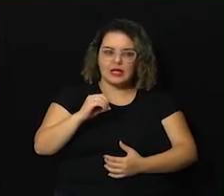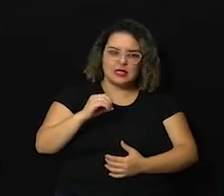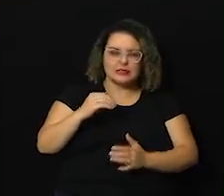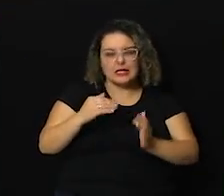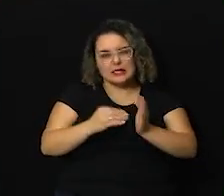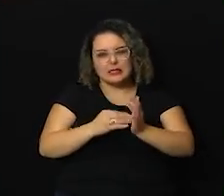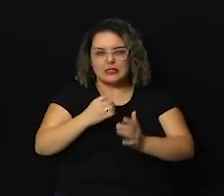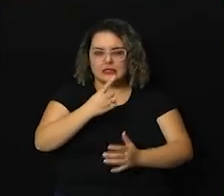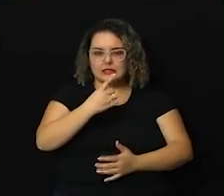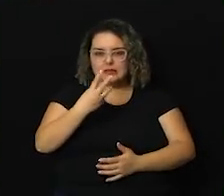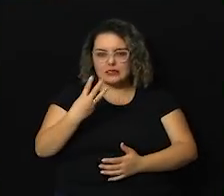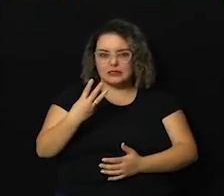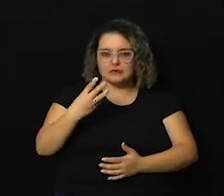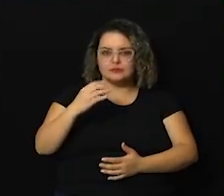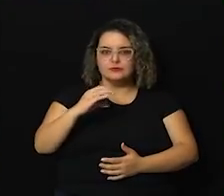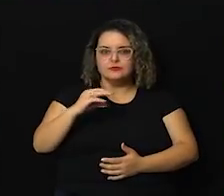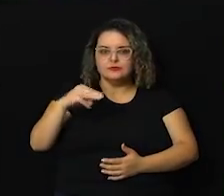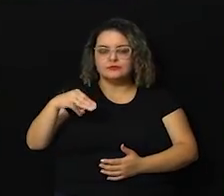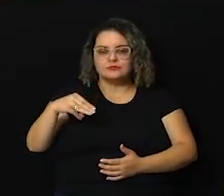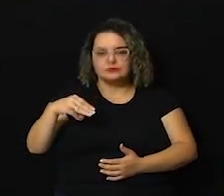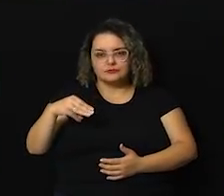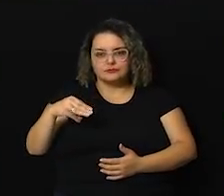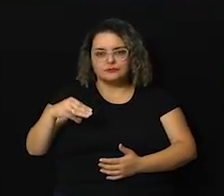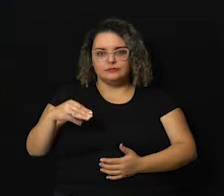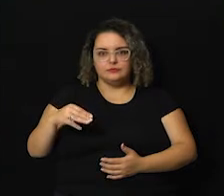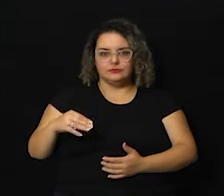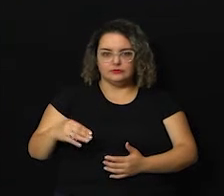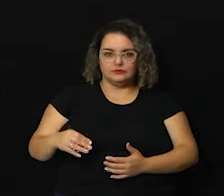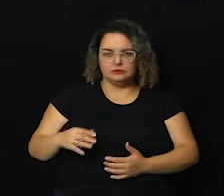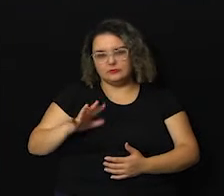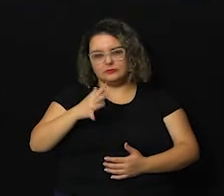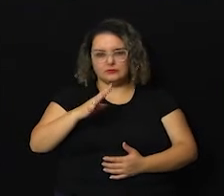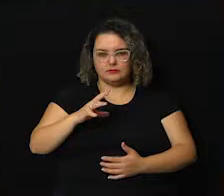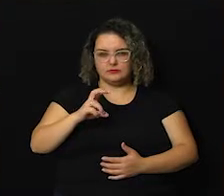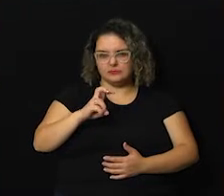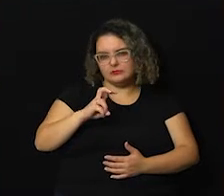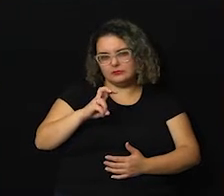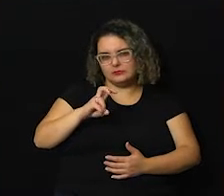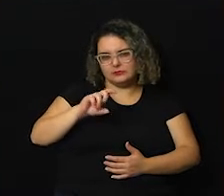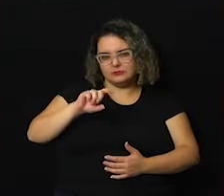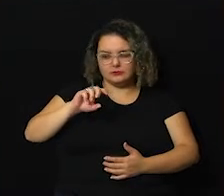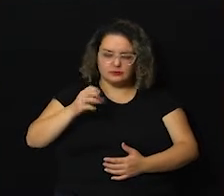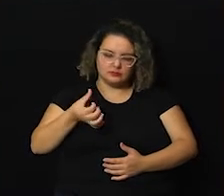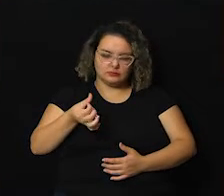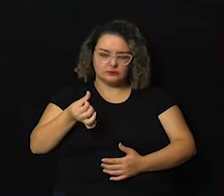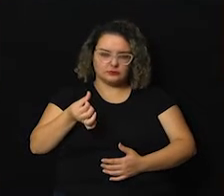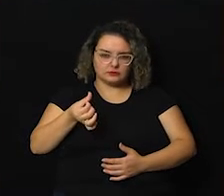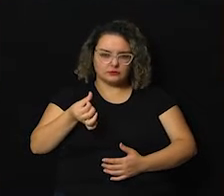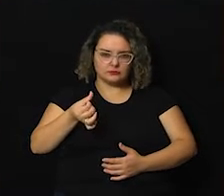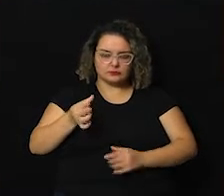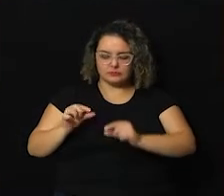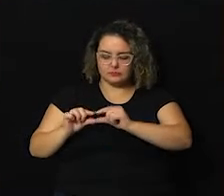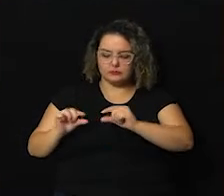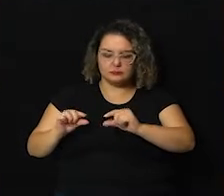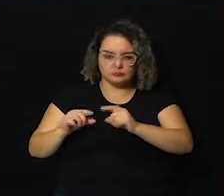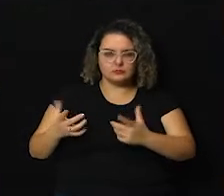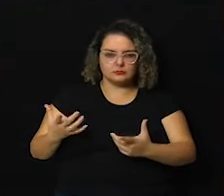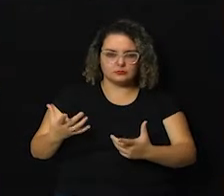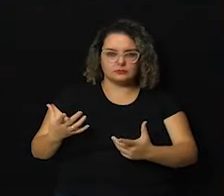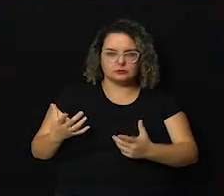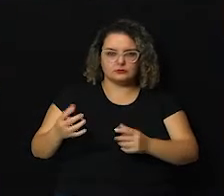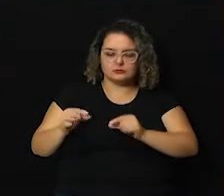13 centímetros de maior diâmetro, por algo em torno de 5,5 a 6 centímetros de menor diâmetro, e